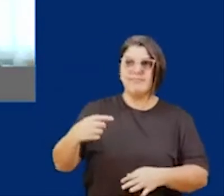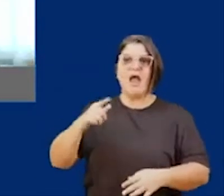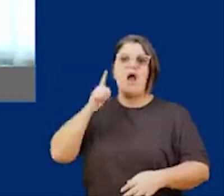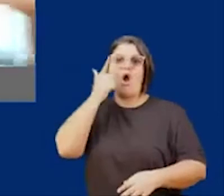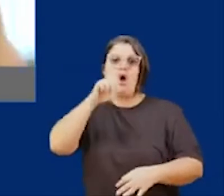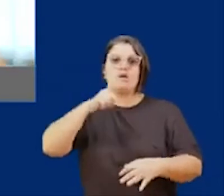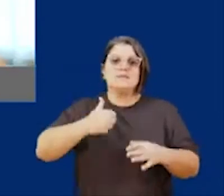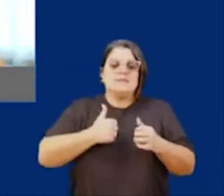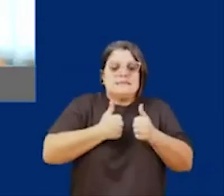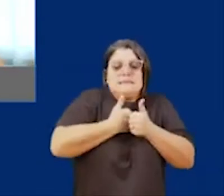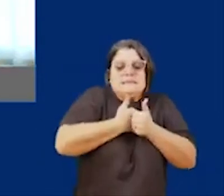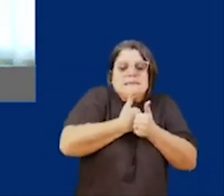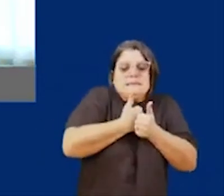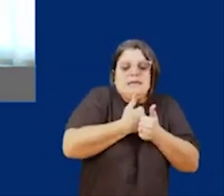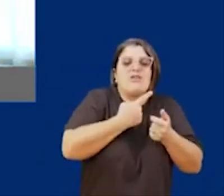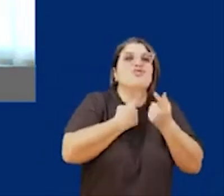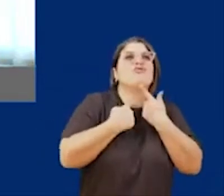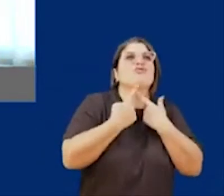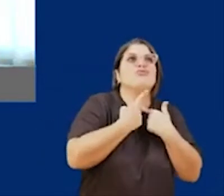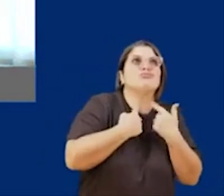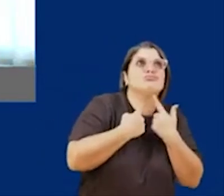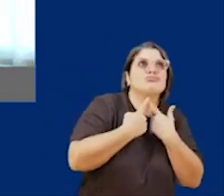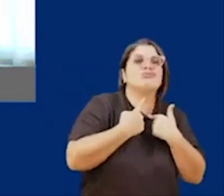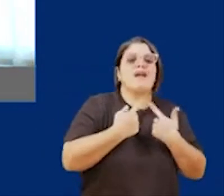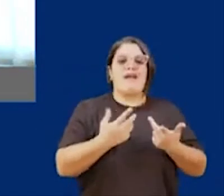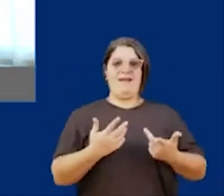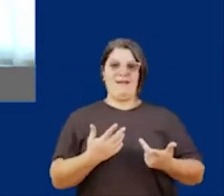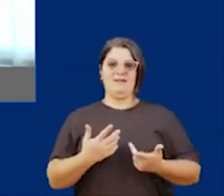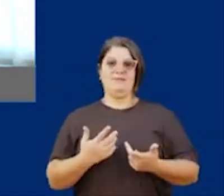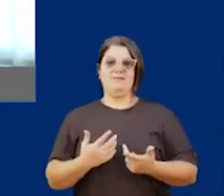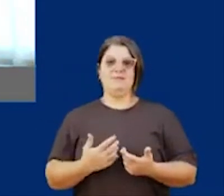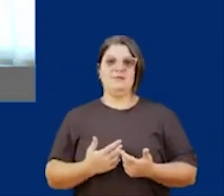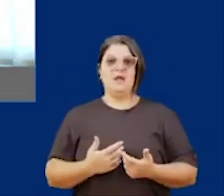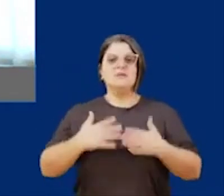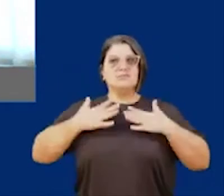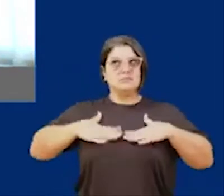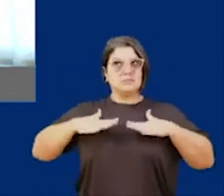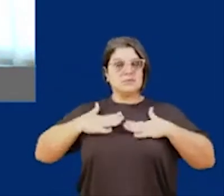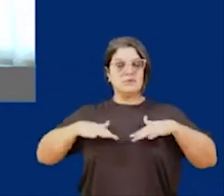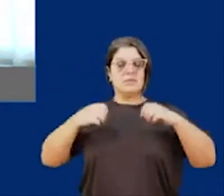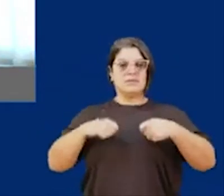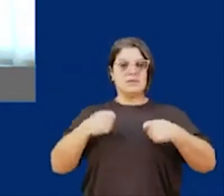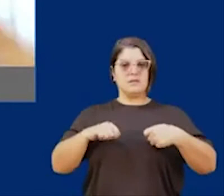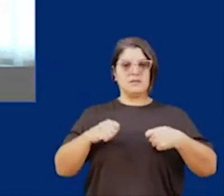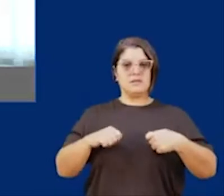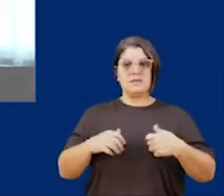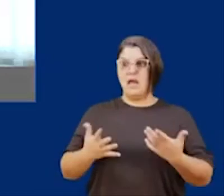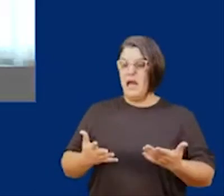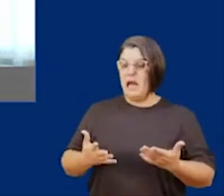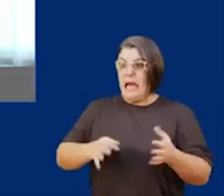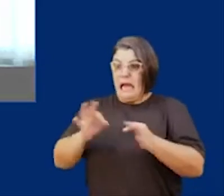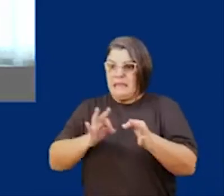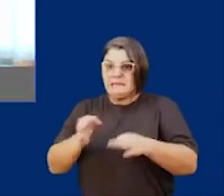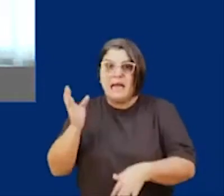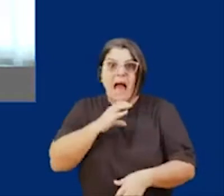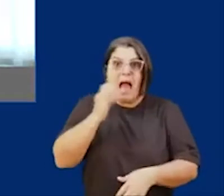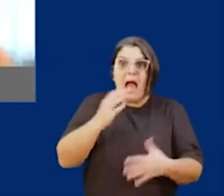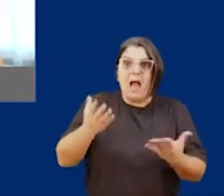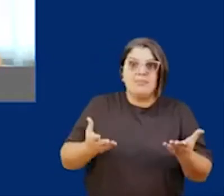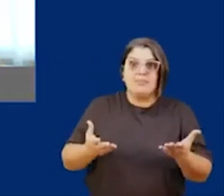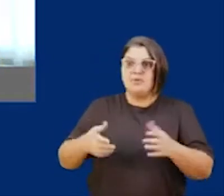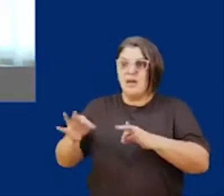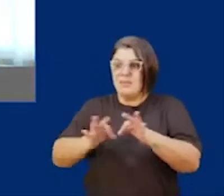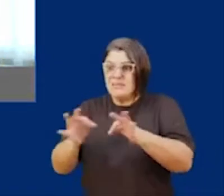do desejável. E eu acho que é importante também a gente ter a tranquilidade de quando a gente precisa improvisar numa situação inesperada, a